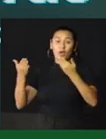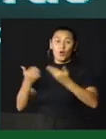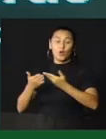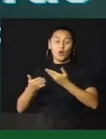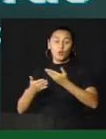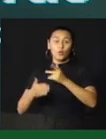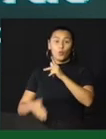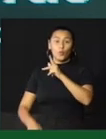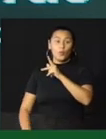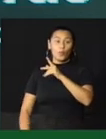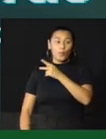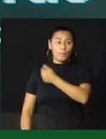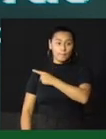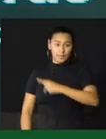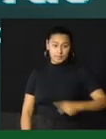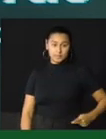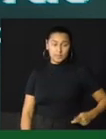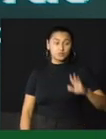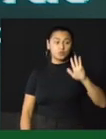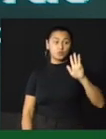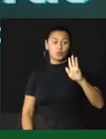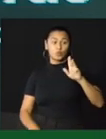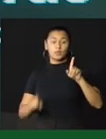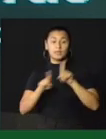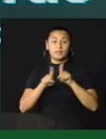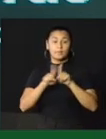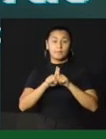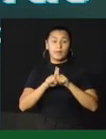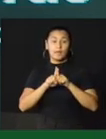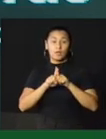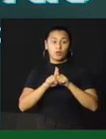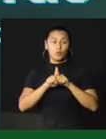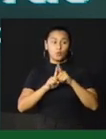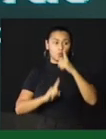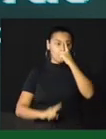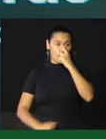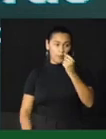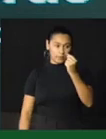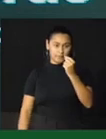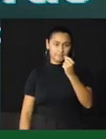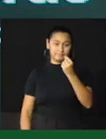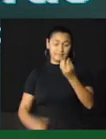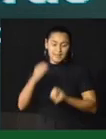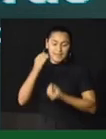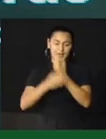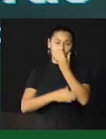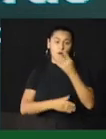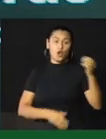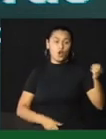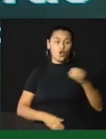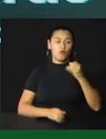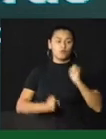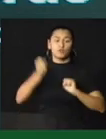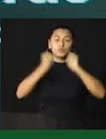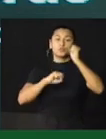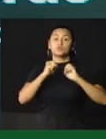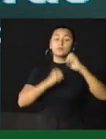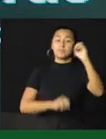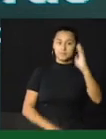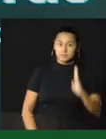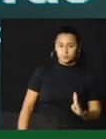Lula e o ministro vice-presidente Geraldo Alem lançaram a nova indústria Brasil com seis